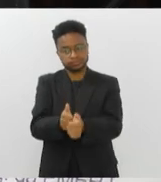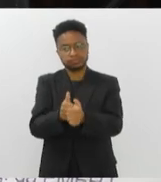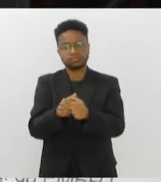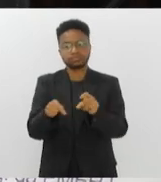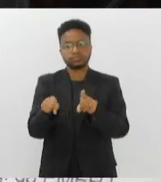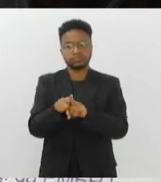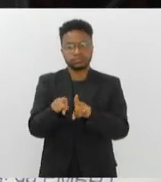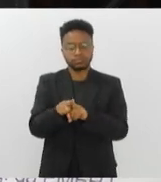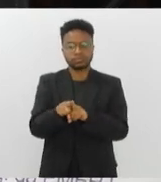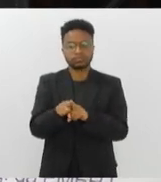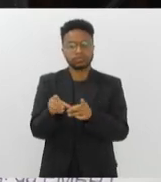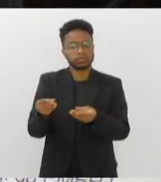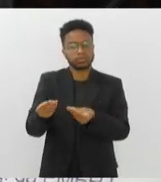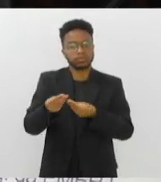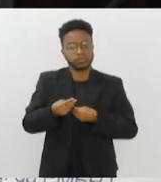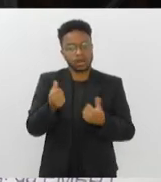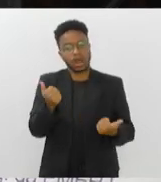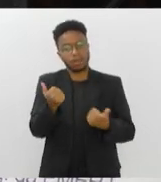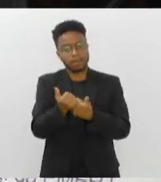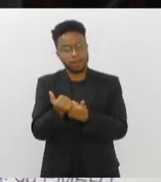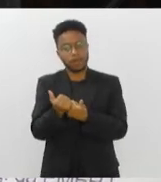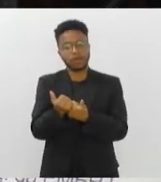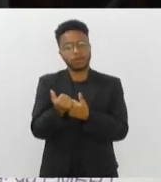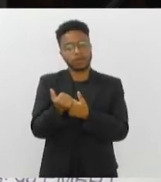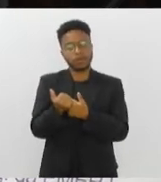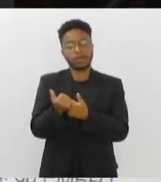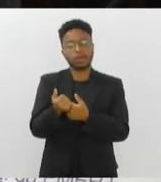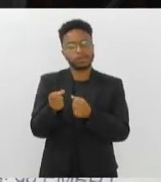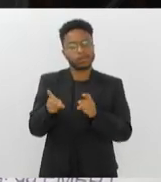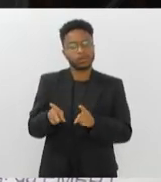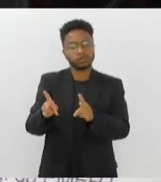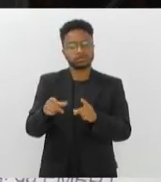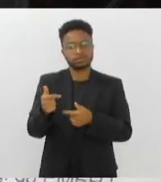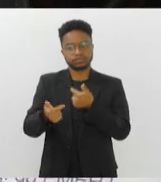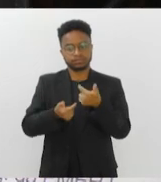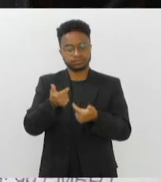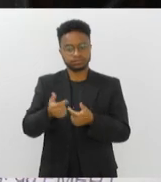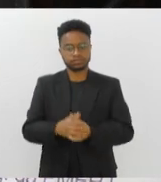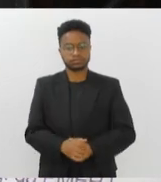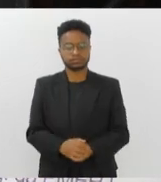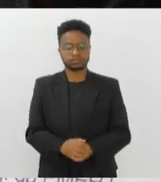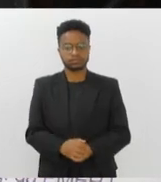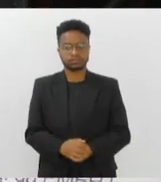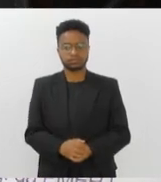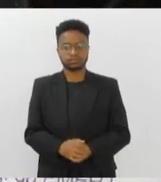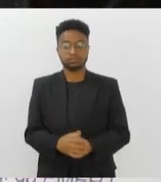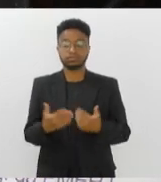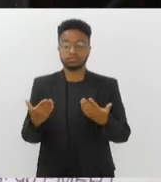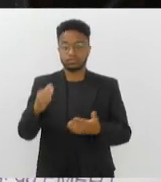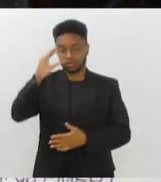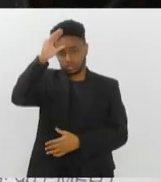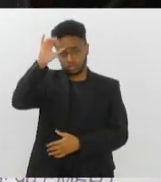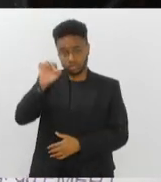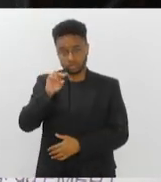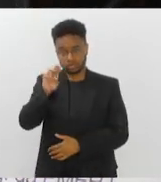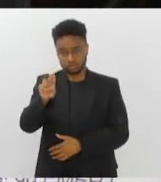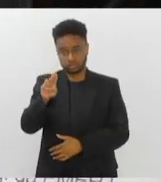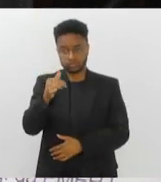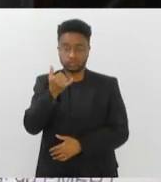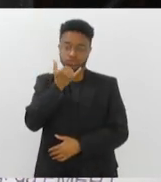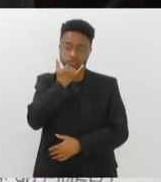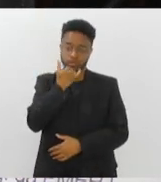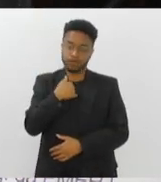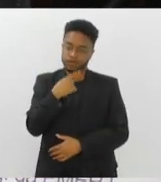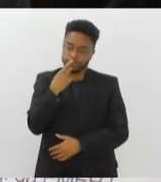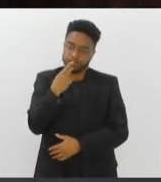o proteção e embasamento para continuar o serviço. E, tia Ju, eu gostaria de, desculpa falar